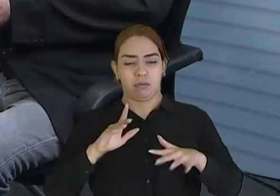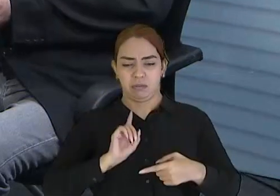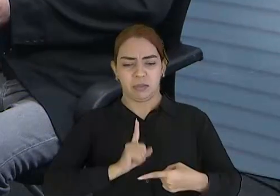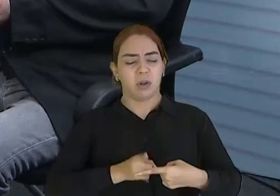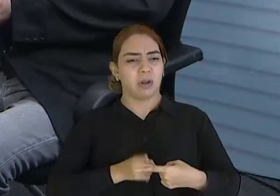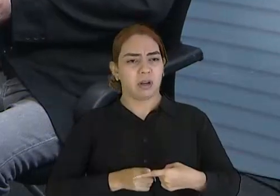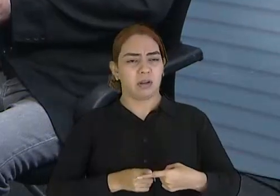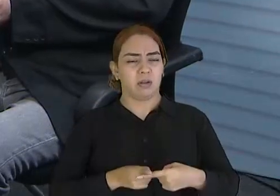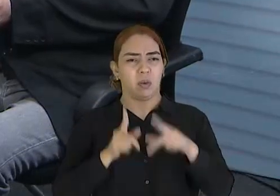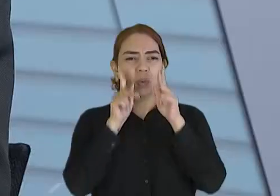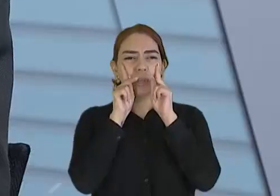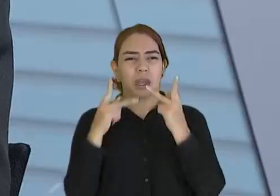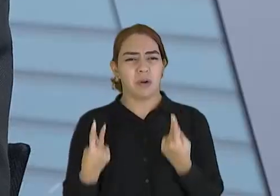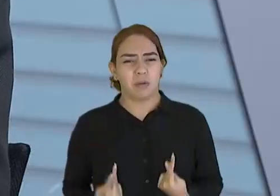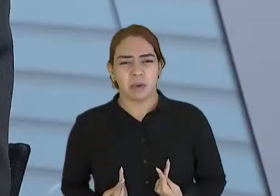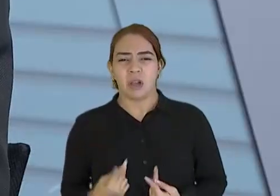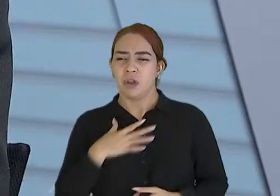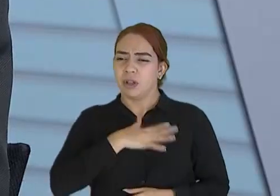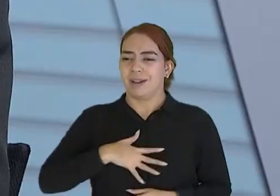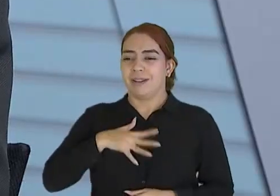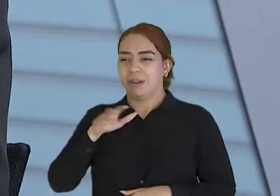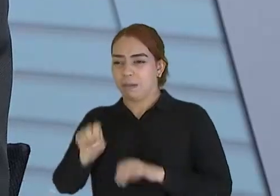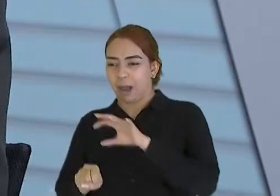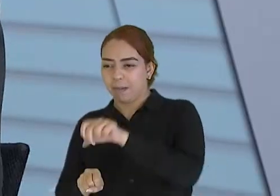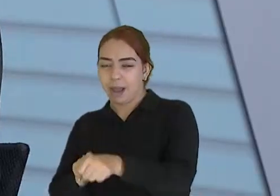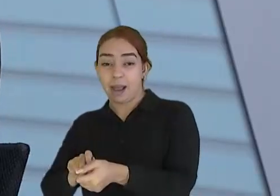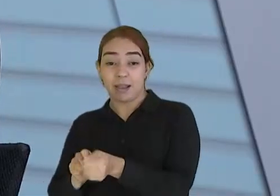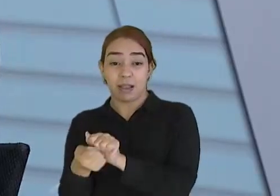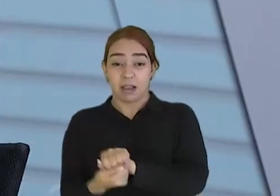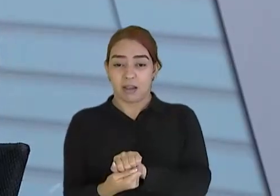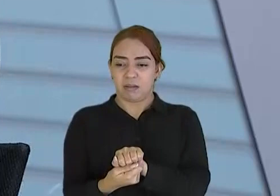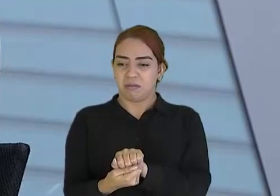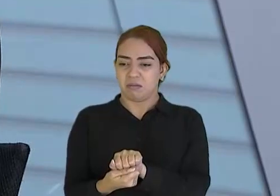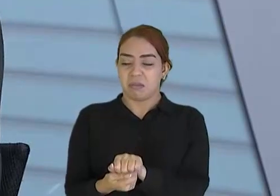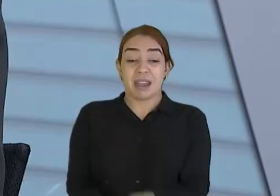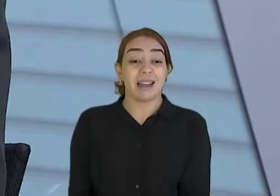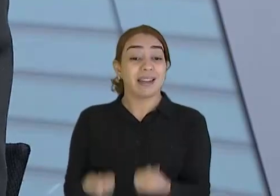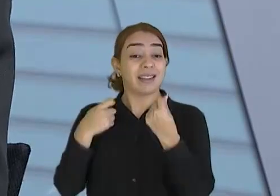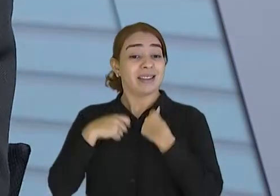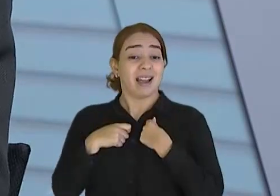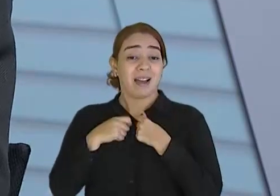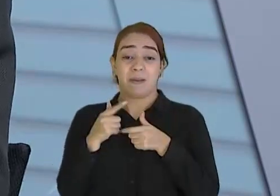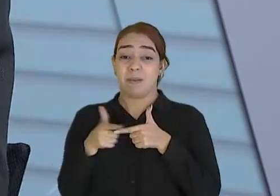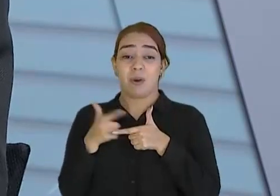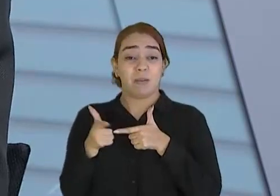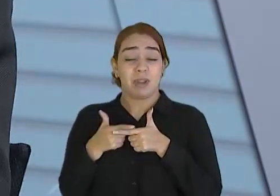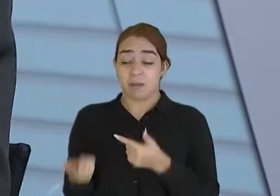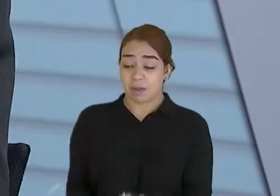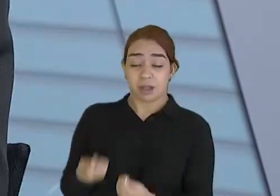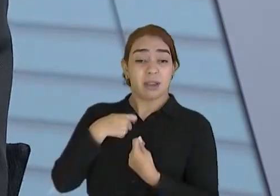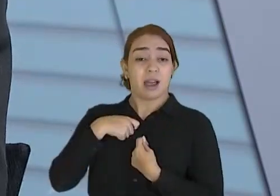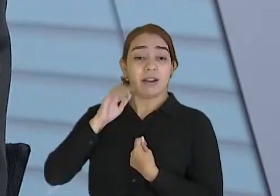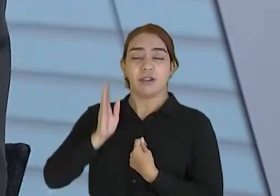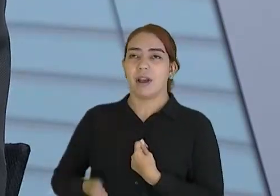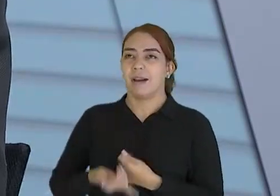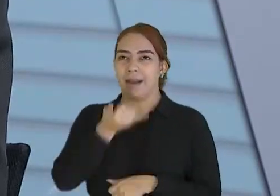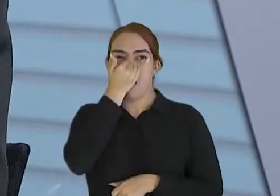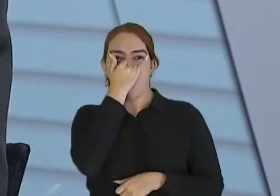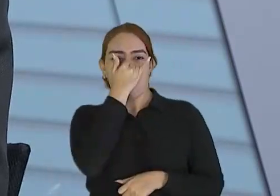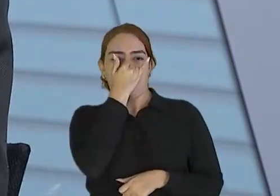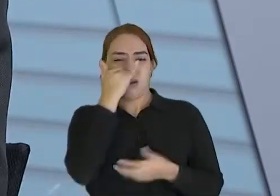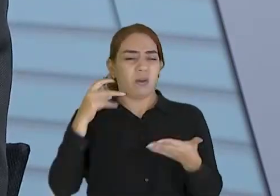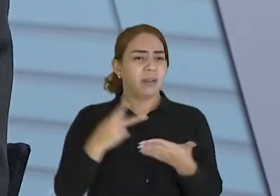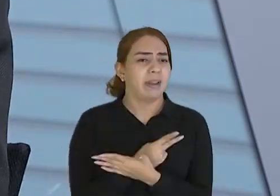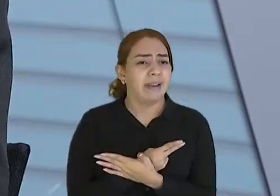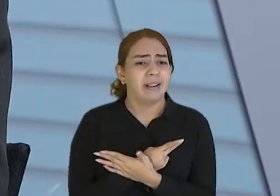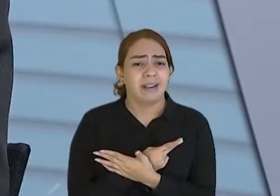ele atinge, ele destrói e ele cria o seu próprio veneno. Porque depois, quando acontece as efemérides, a